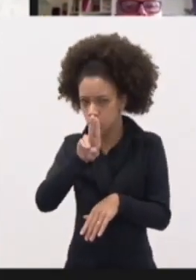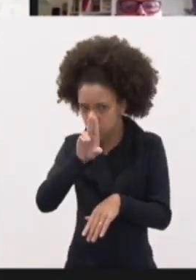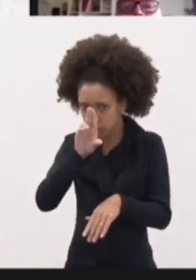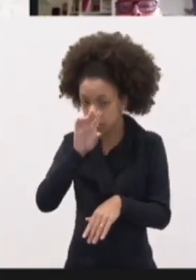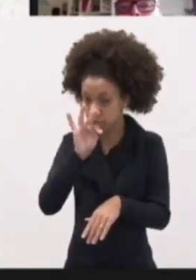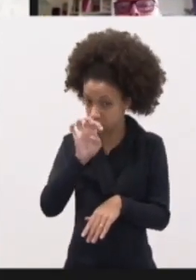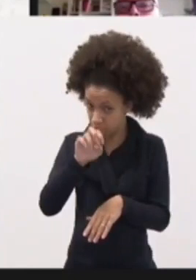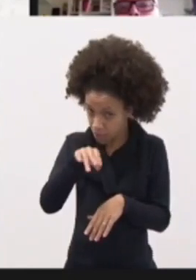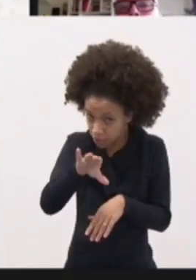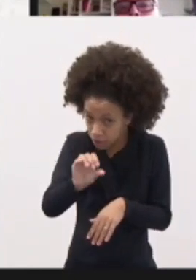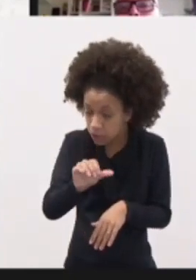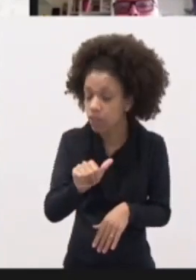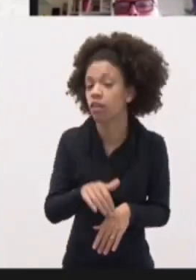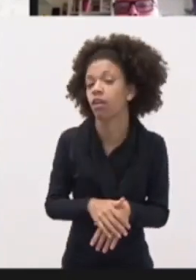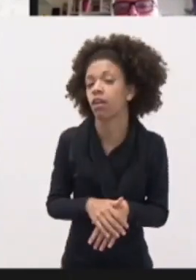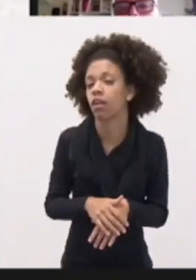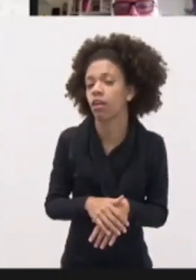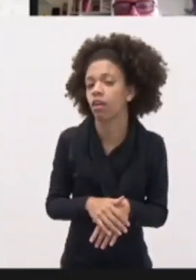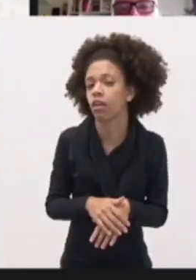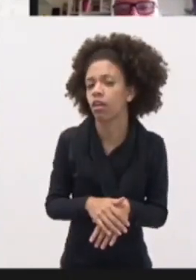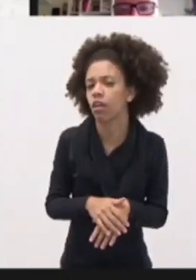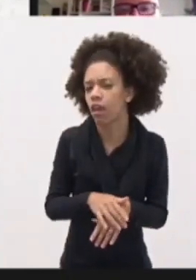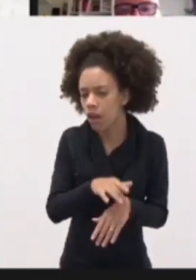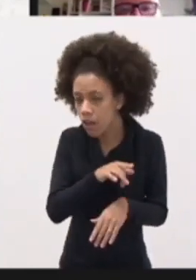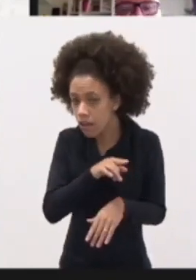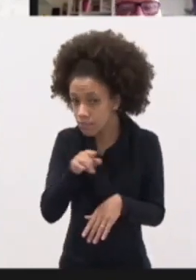guiaedutech.com.br/educador. Aqueles